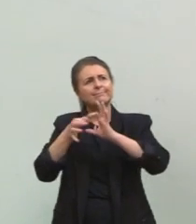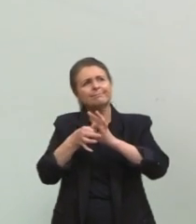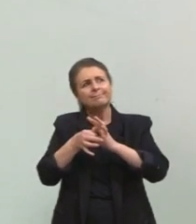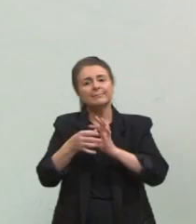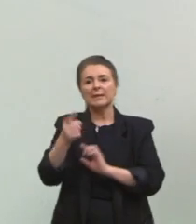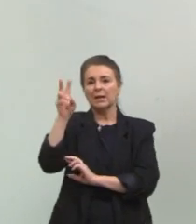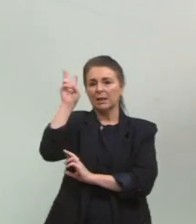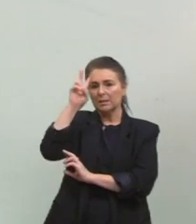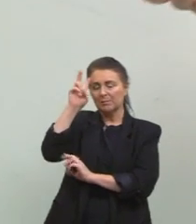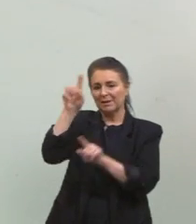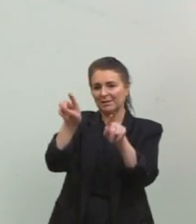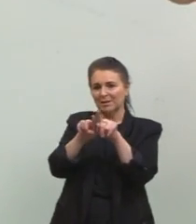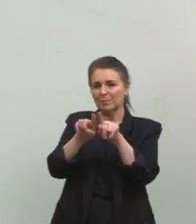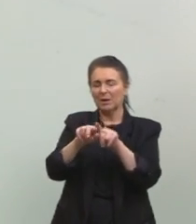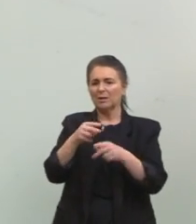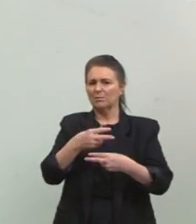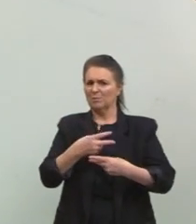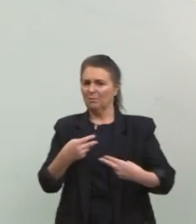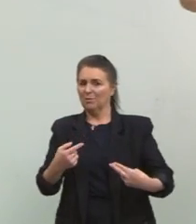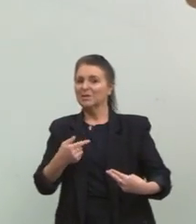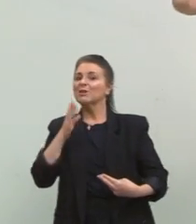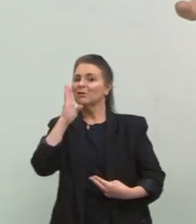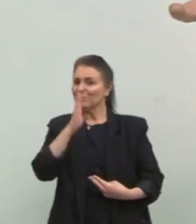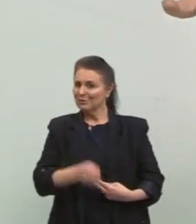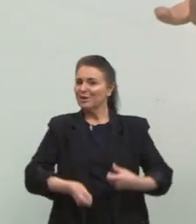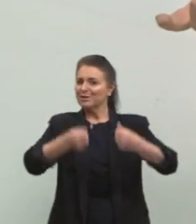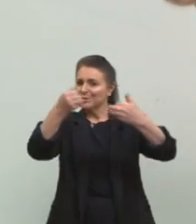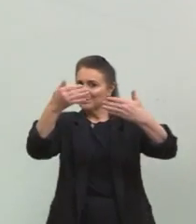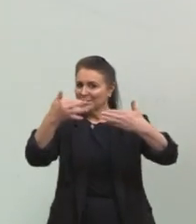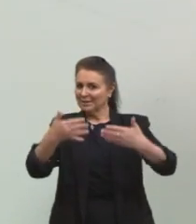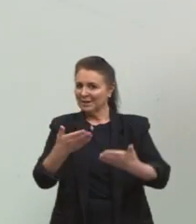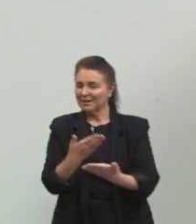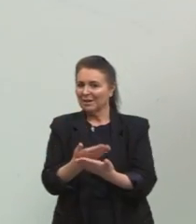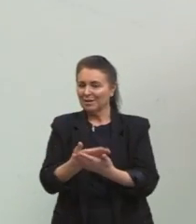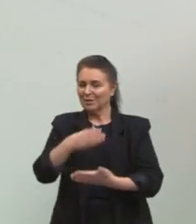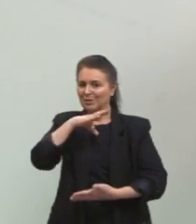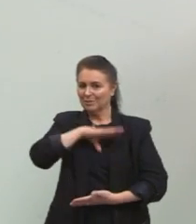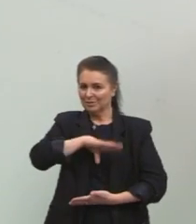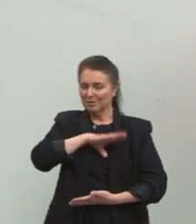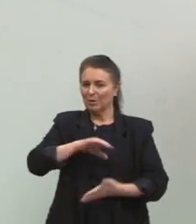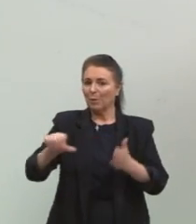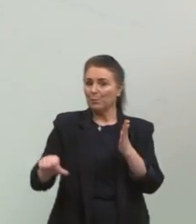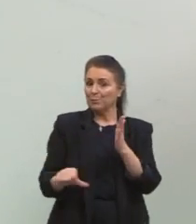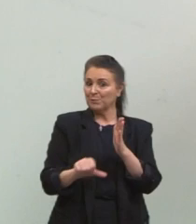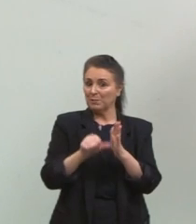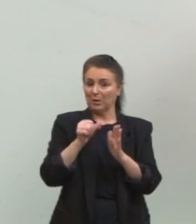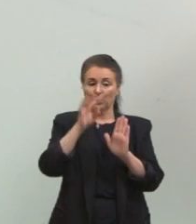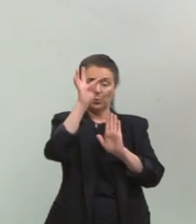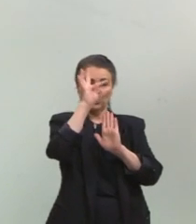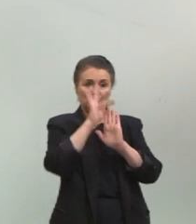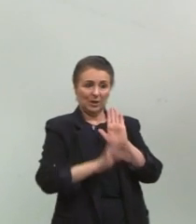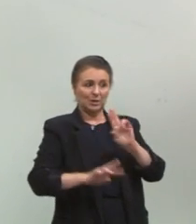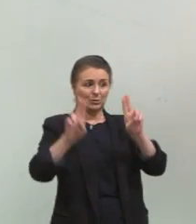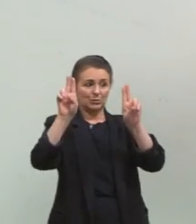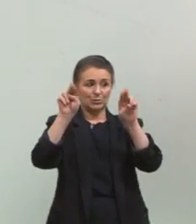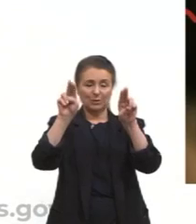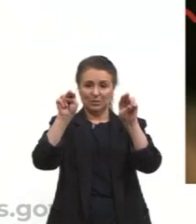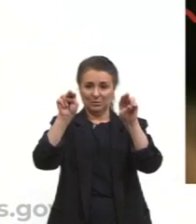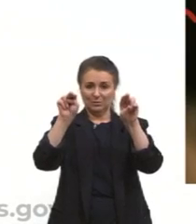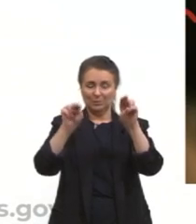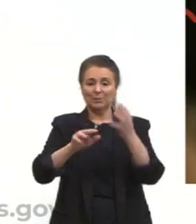também de uma coisa que eu já tinha comentado em uma aula anterior minha sobre primeiro esse texto é o título do